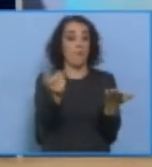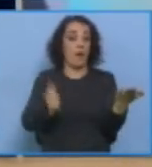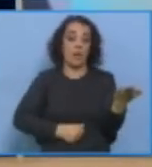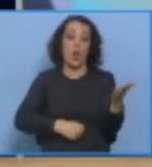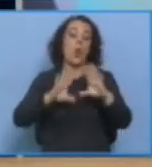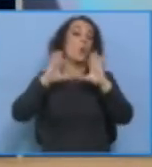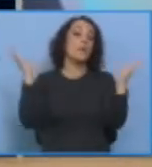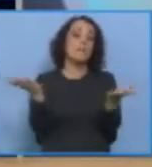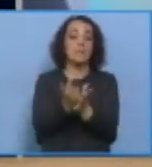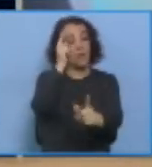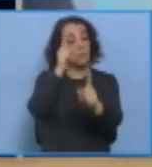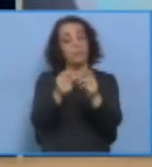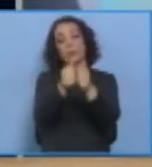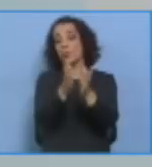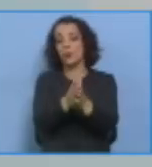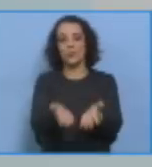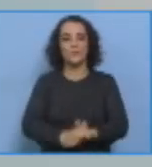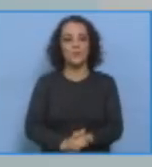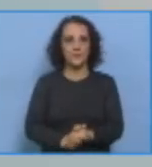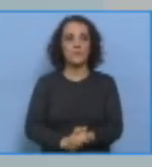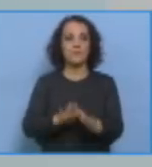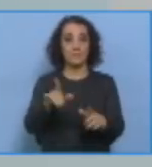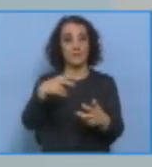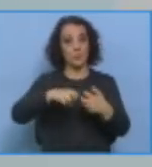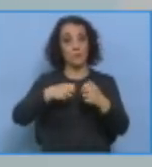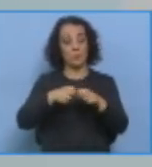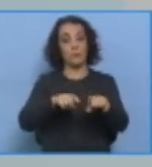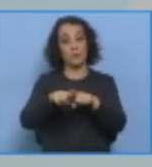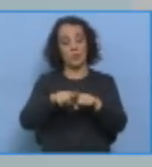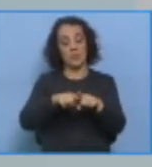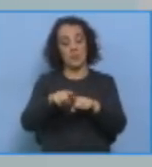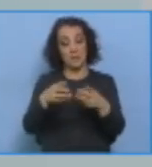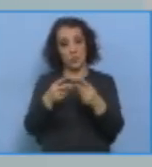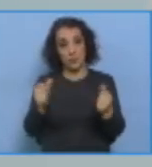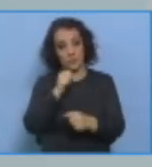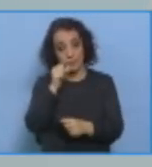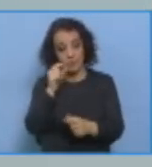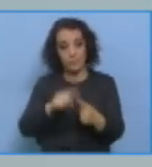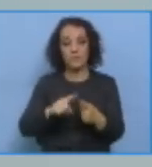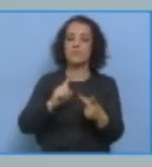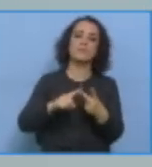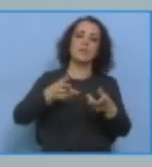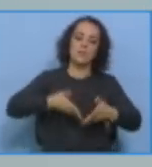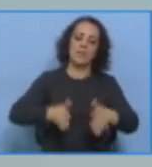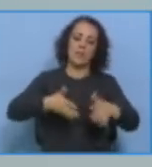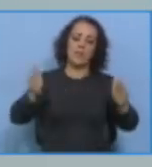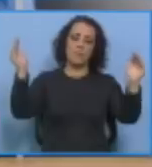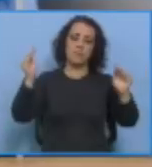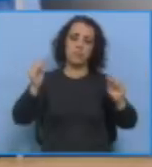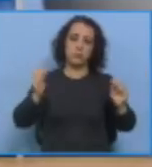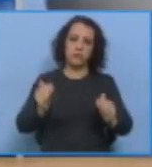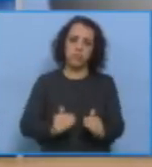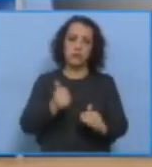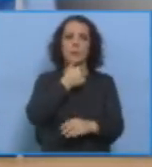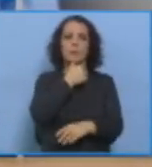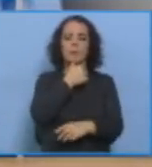tem que ser uma escola para todos. Enfrentam, no entanto, um problema político a resolver, enfrentam também o problema da diminuição da natalidade,